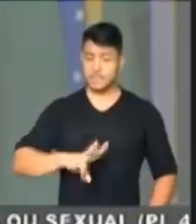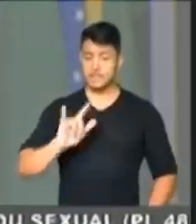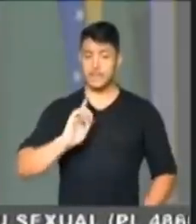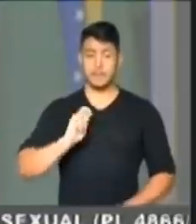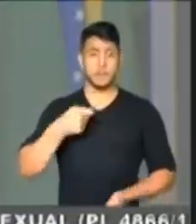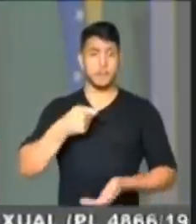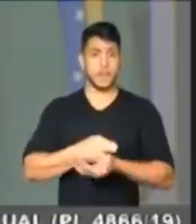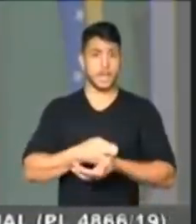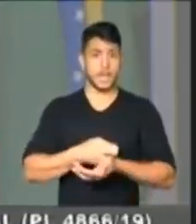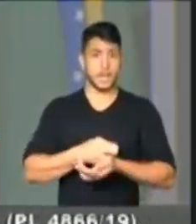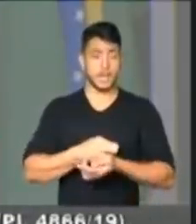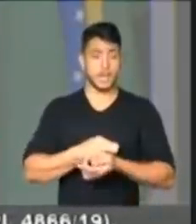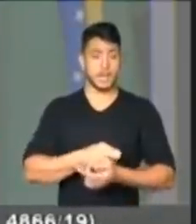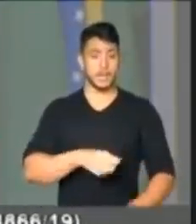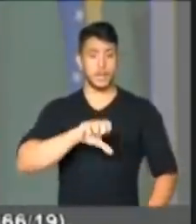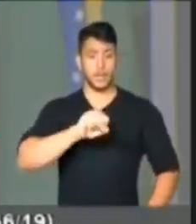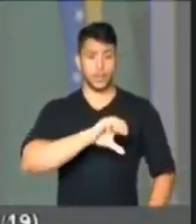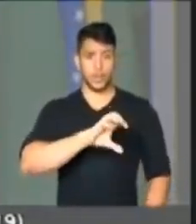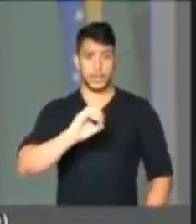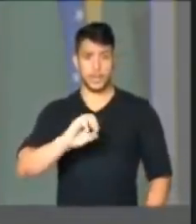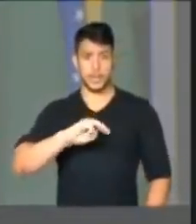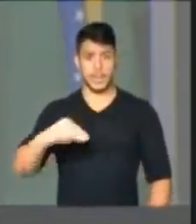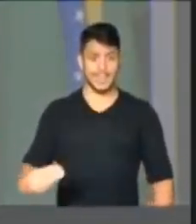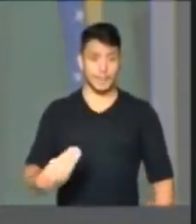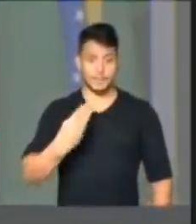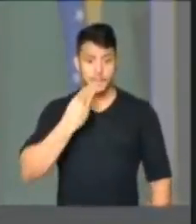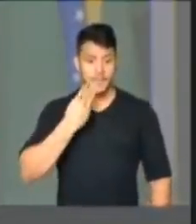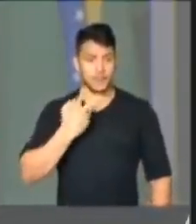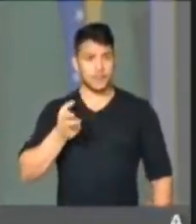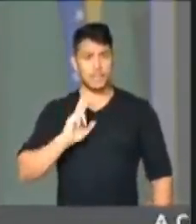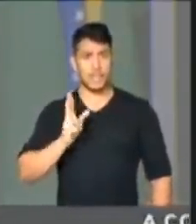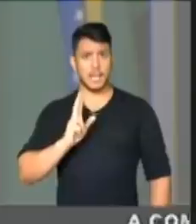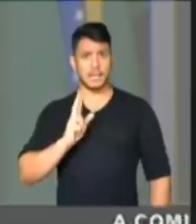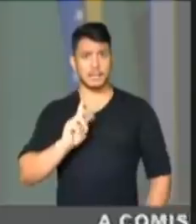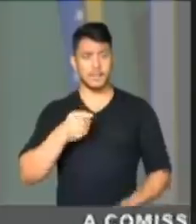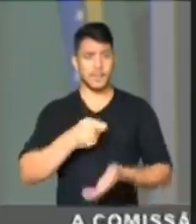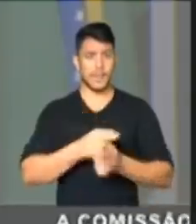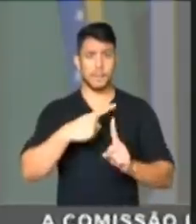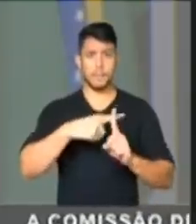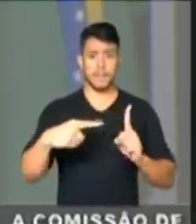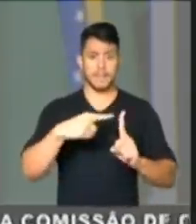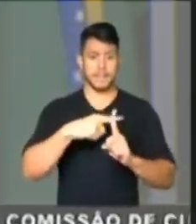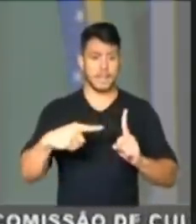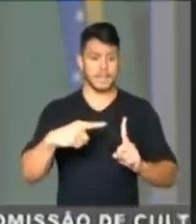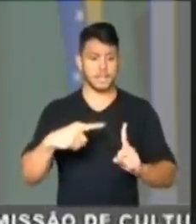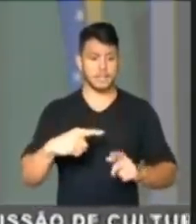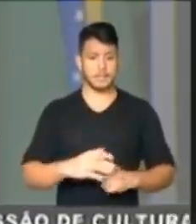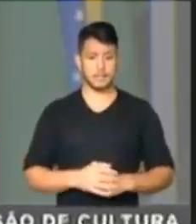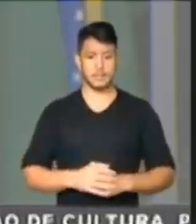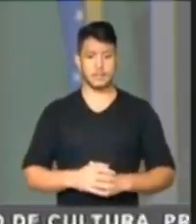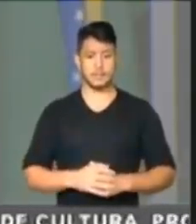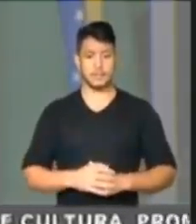estamos liberando 80 milhões de reais. Nós